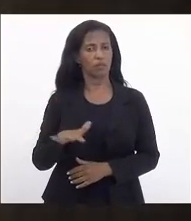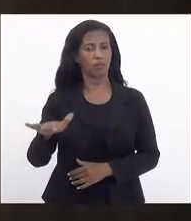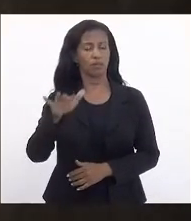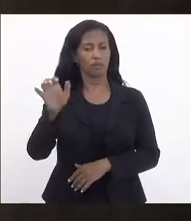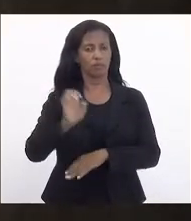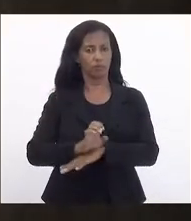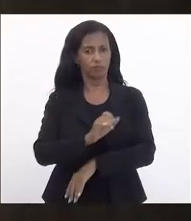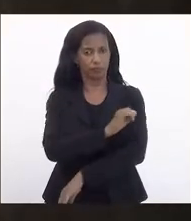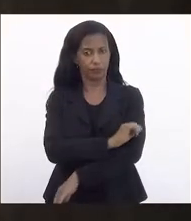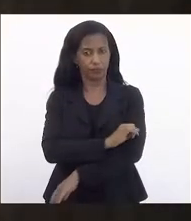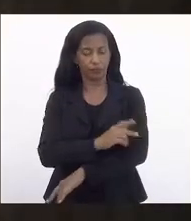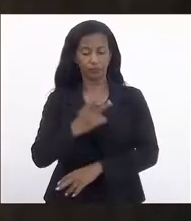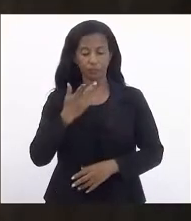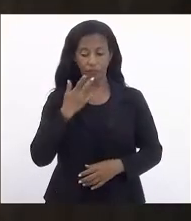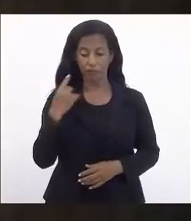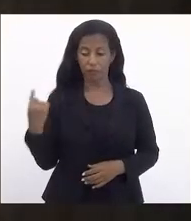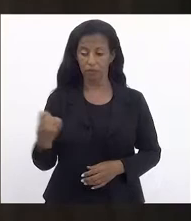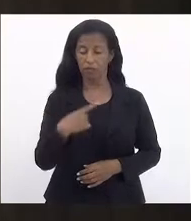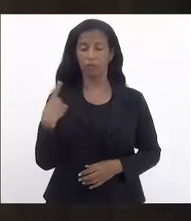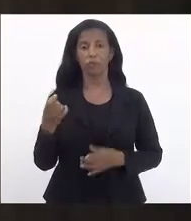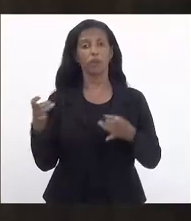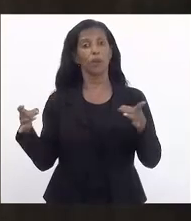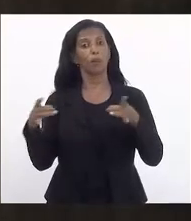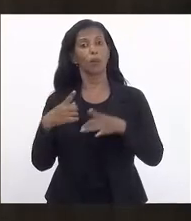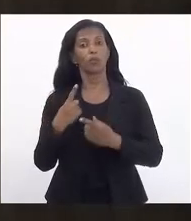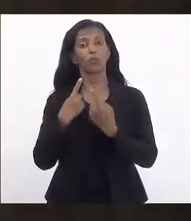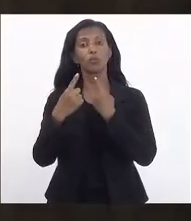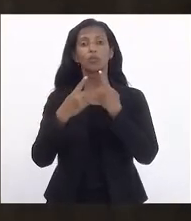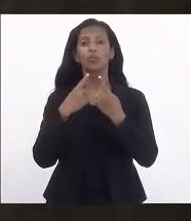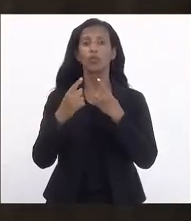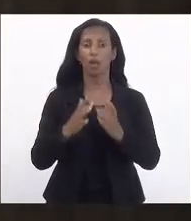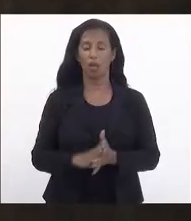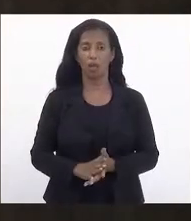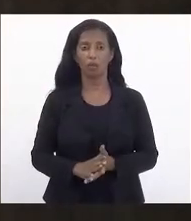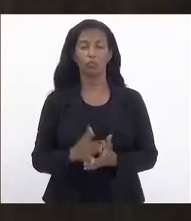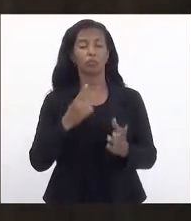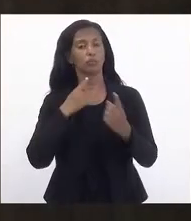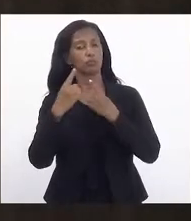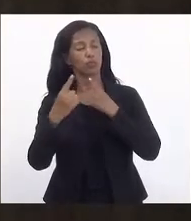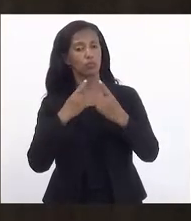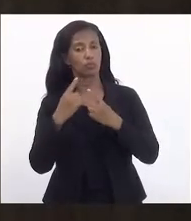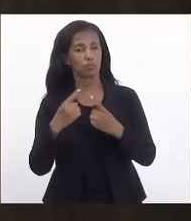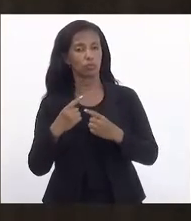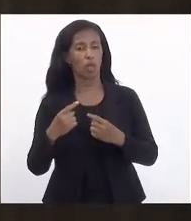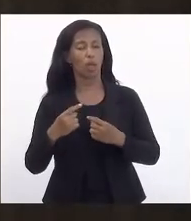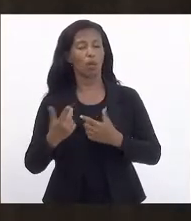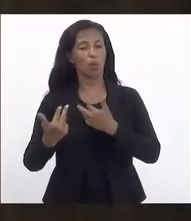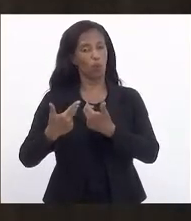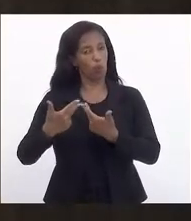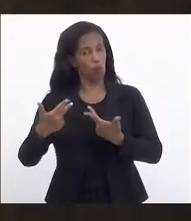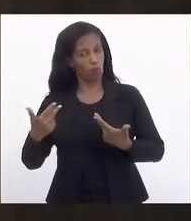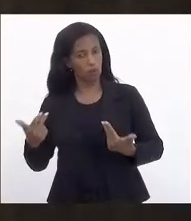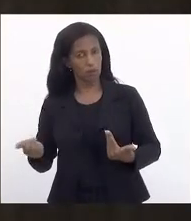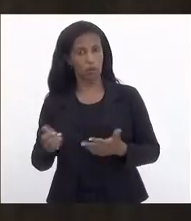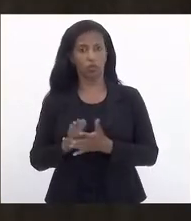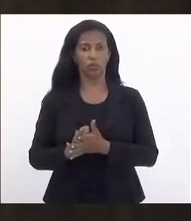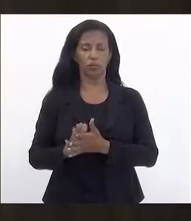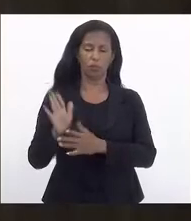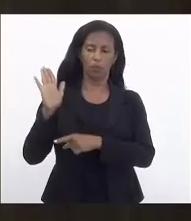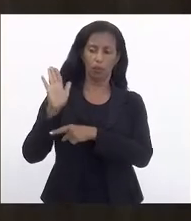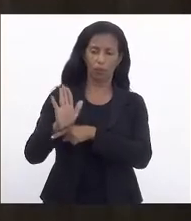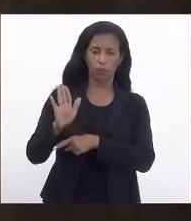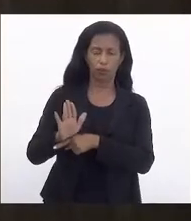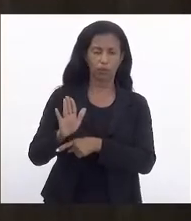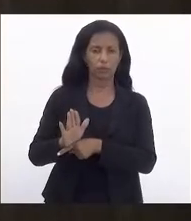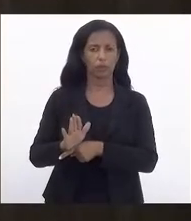Rio de Janeiro dizer que estamos à disposição do diálogo do diálogo qualitativo de defesa